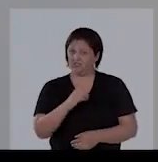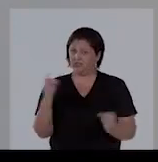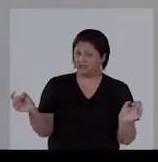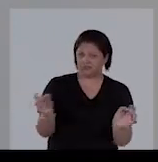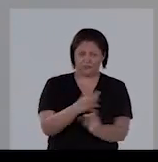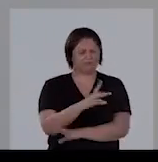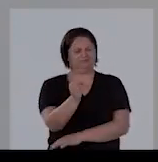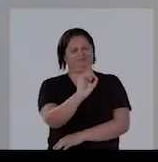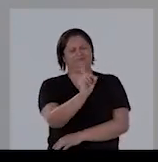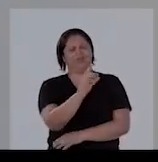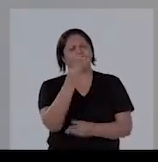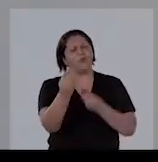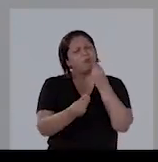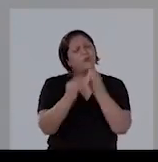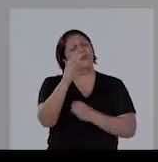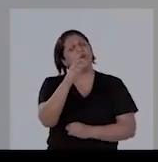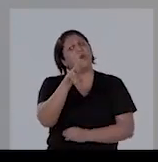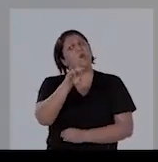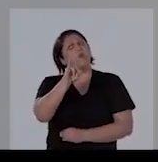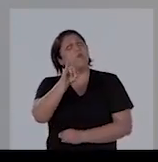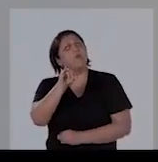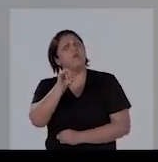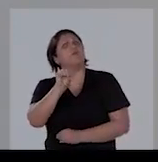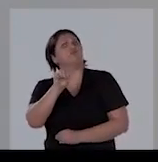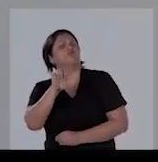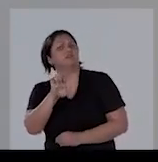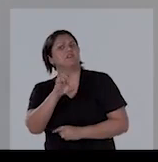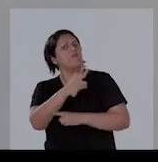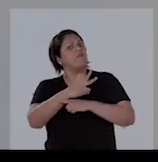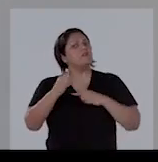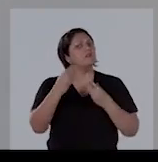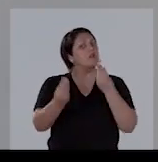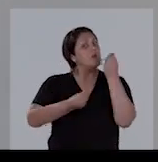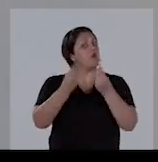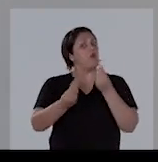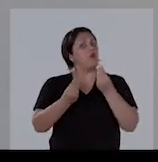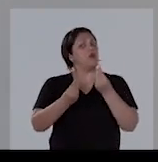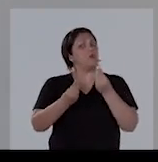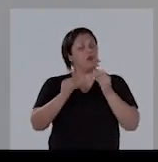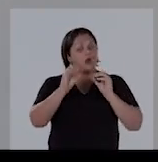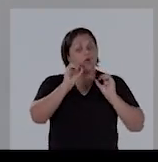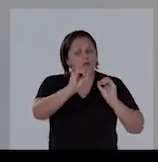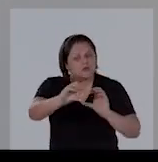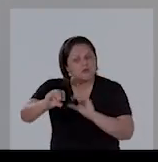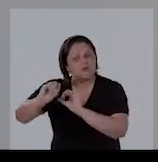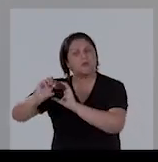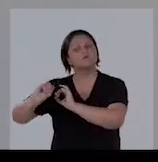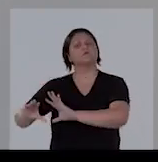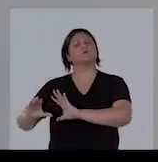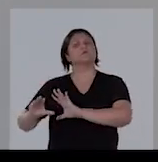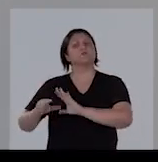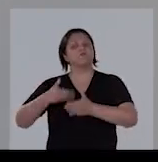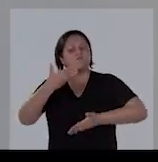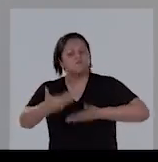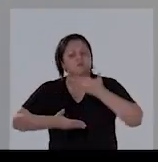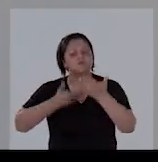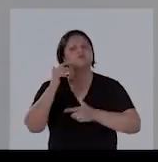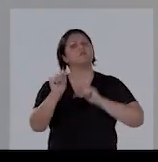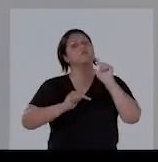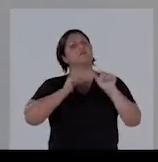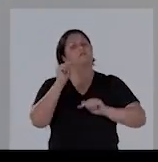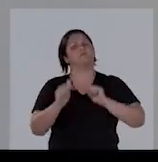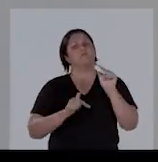vendendo o país já provamos que cria a gente tivesse investindo nas pessoas da educação gerando